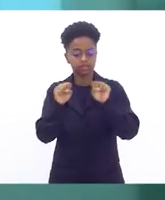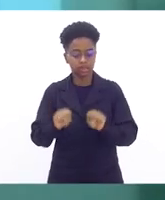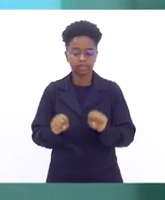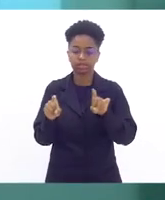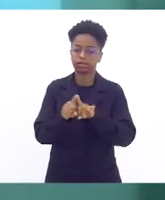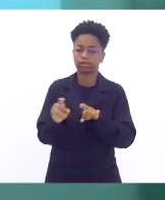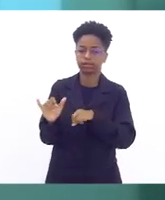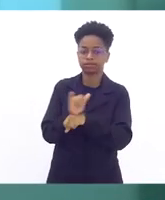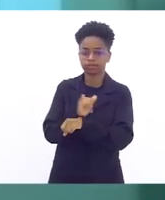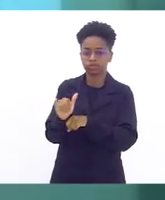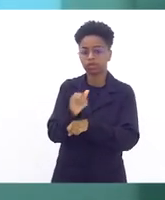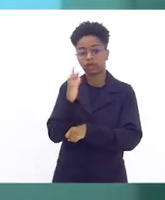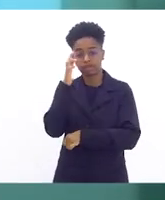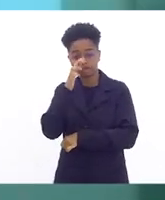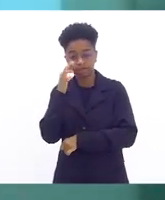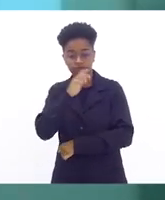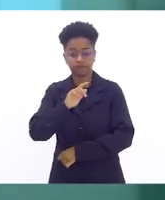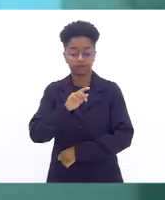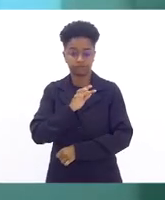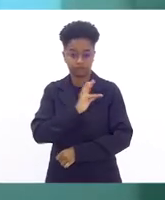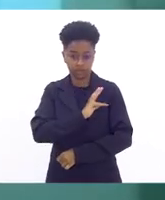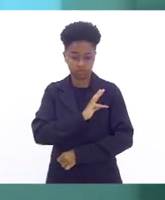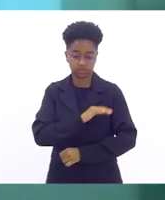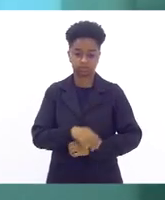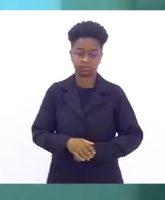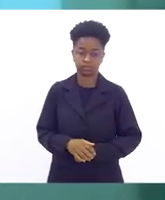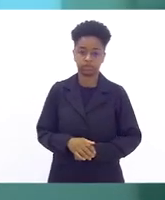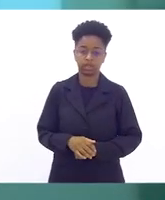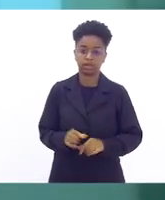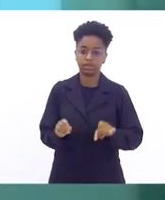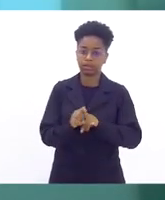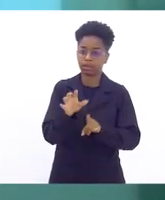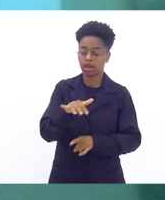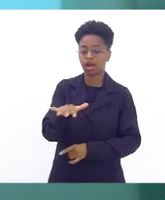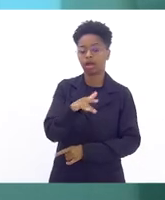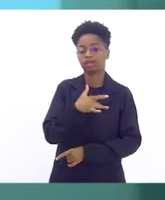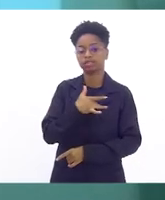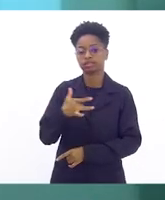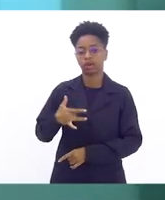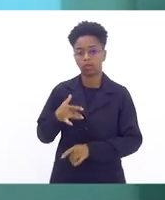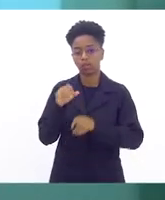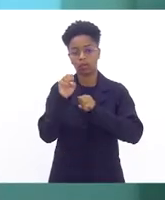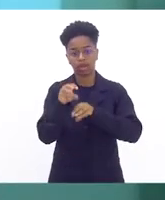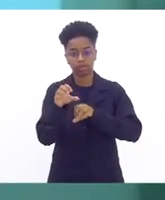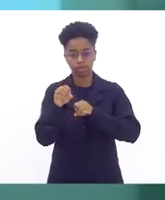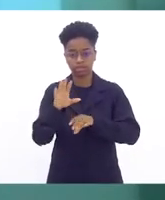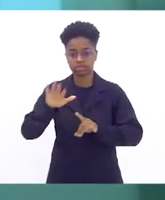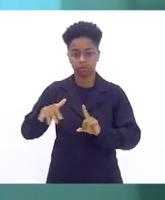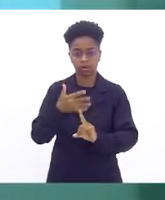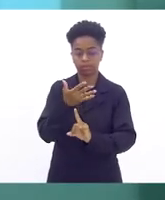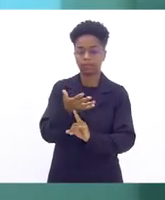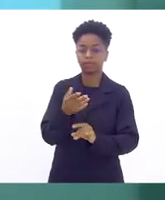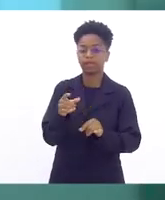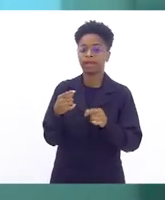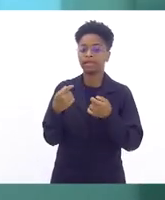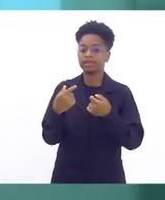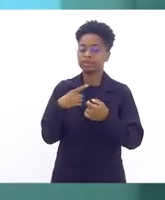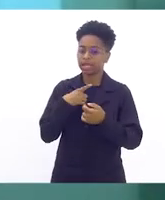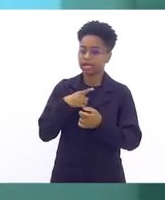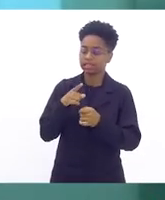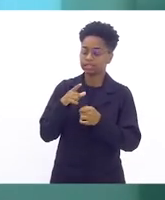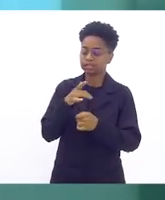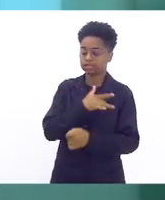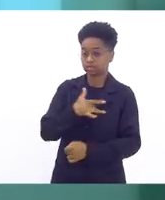fiscalização e monitoramento na parte de saúde e educação ambiental tenha saúde